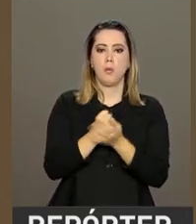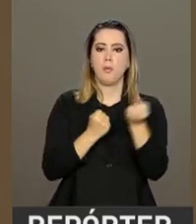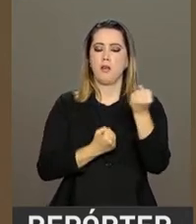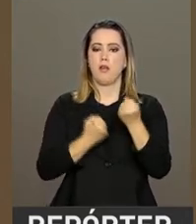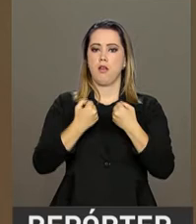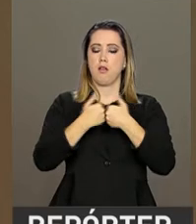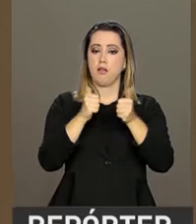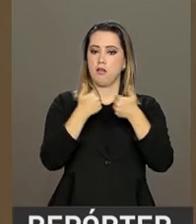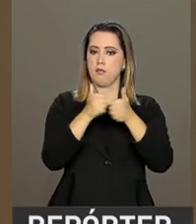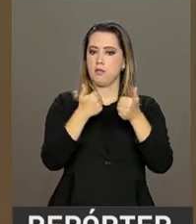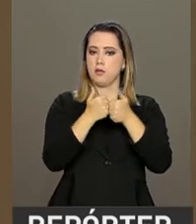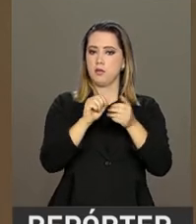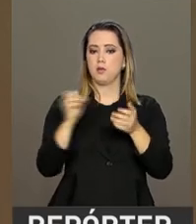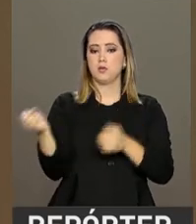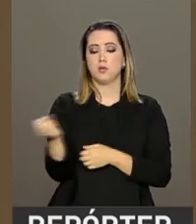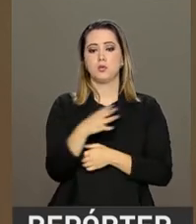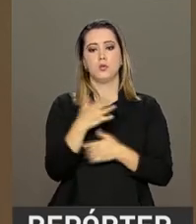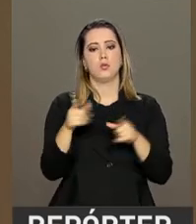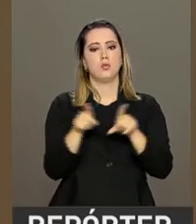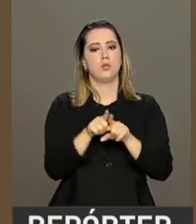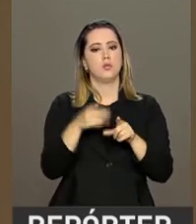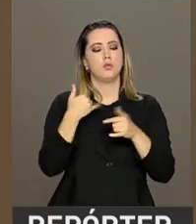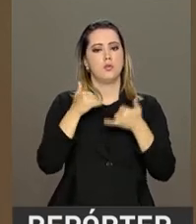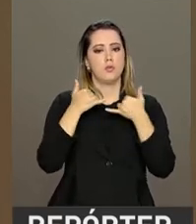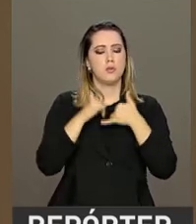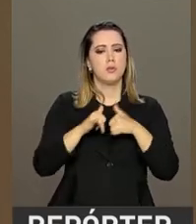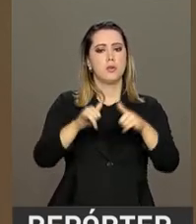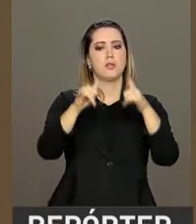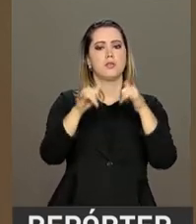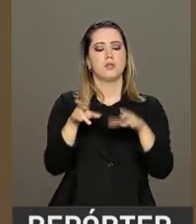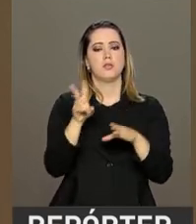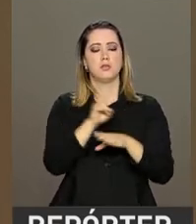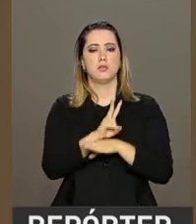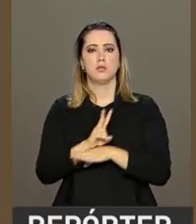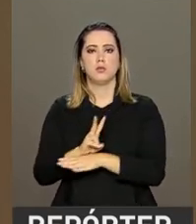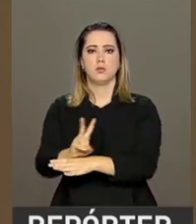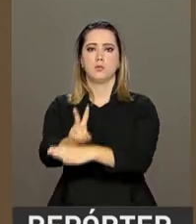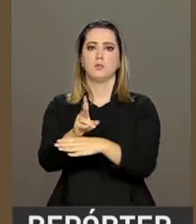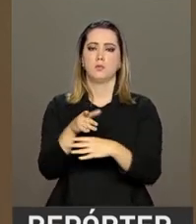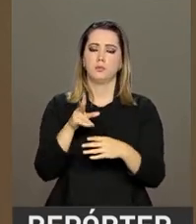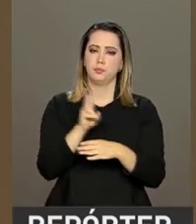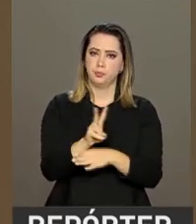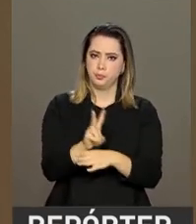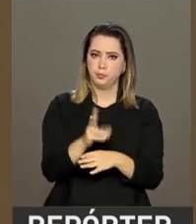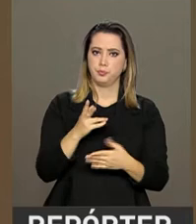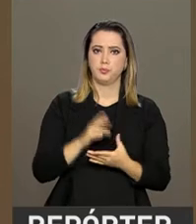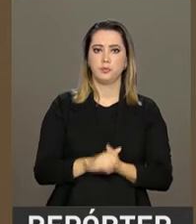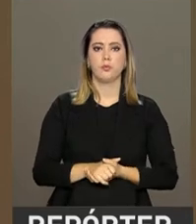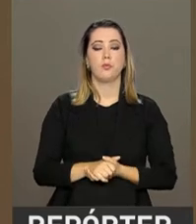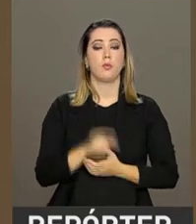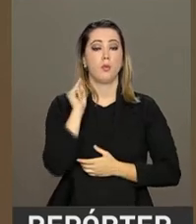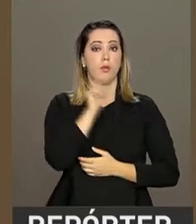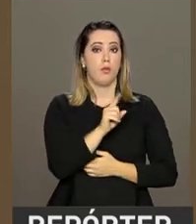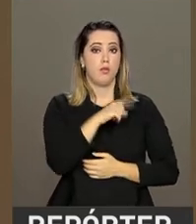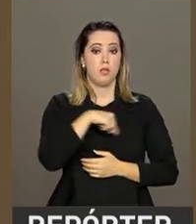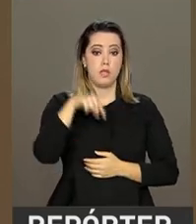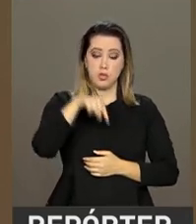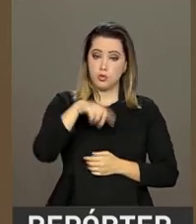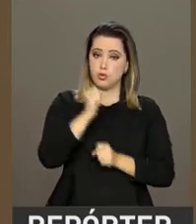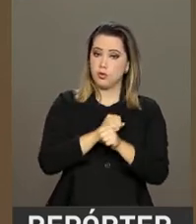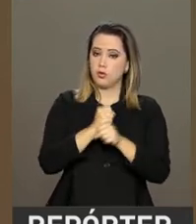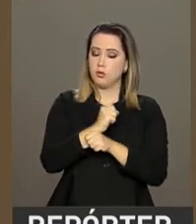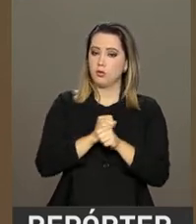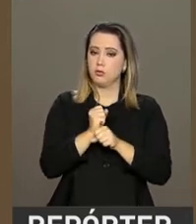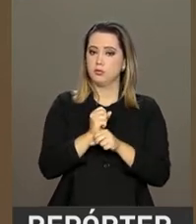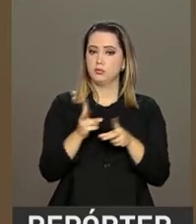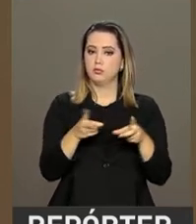ou furgões novos ou usados e pegar empréstimos em áreas como energia e defesa para este ano a